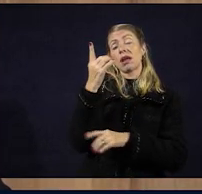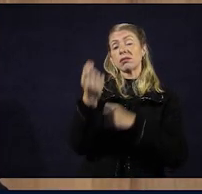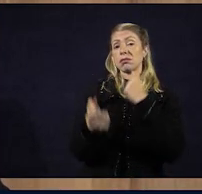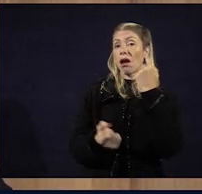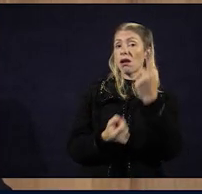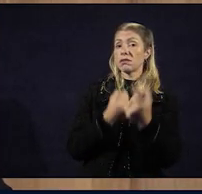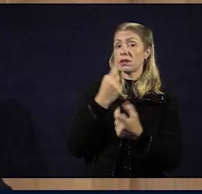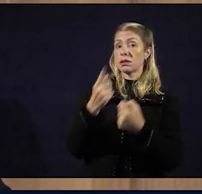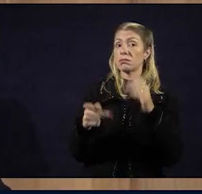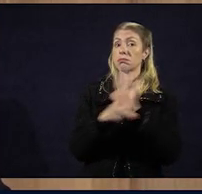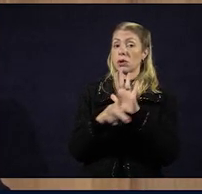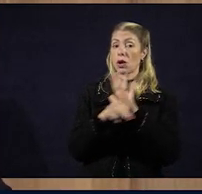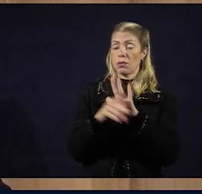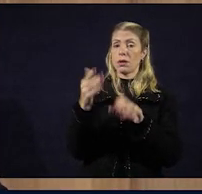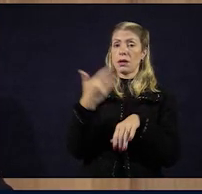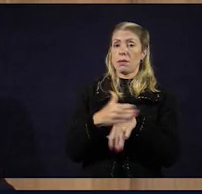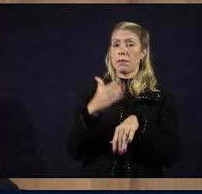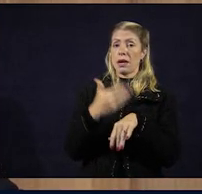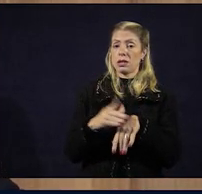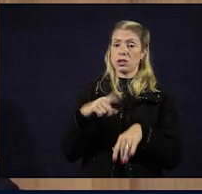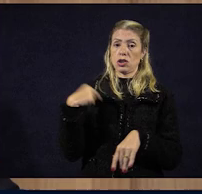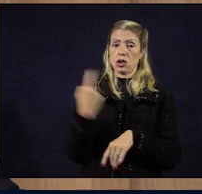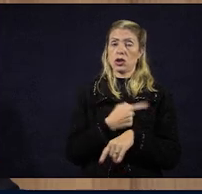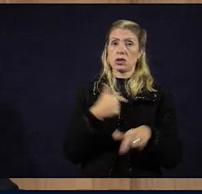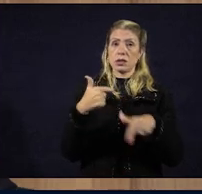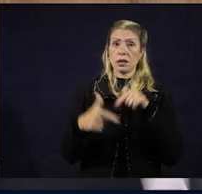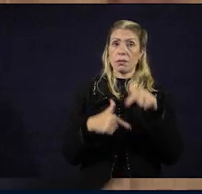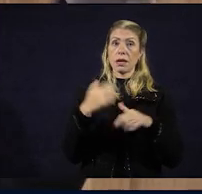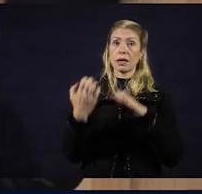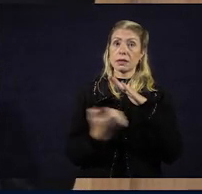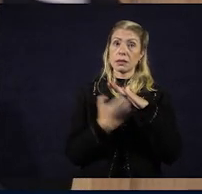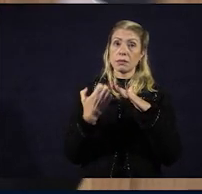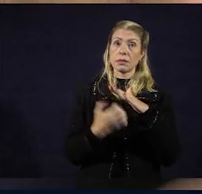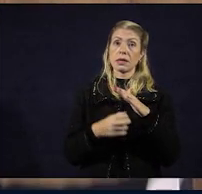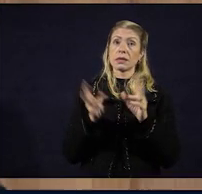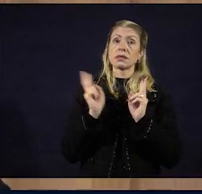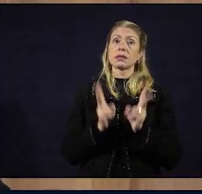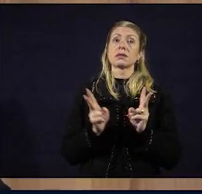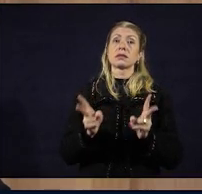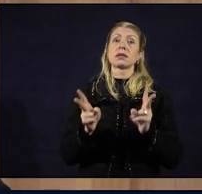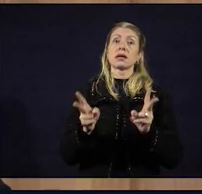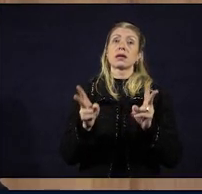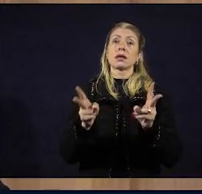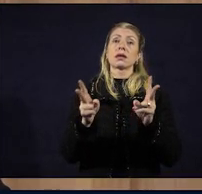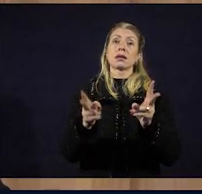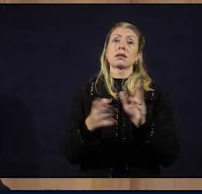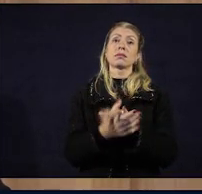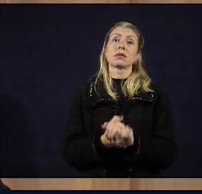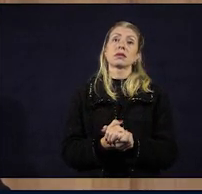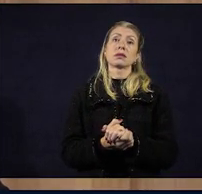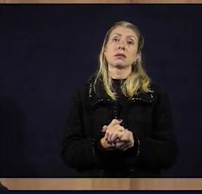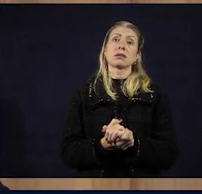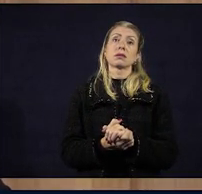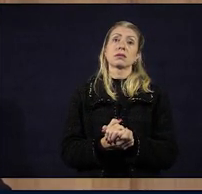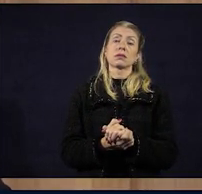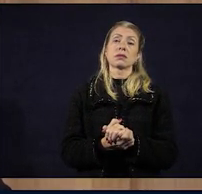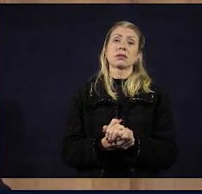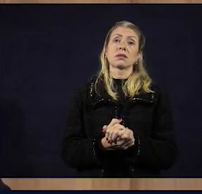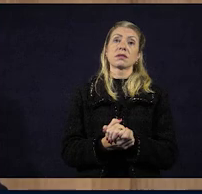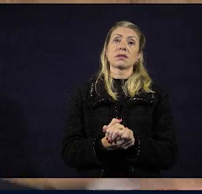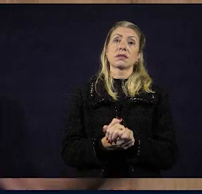das práticas né a gente as empresas já desde sempre são envolvidos